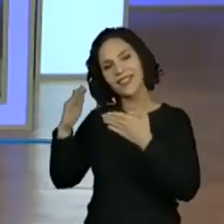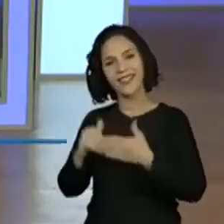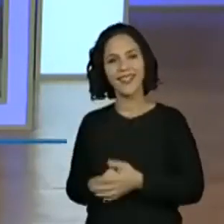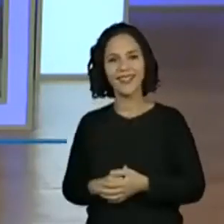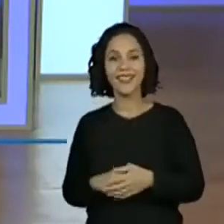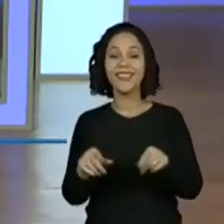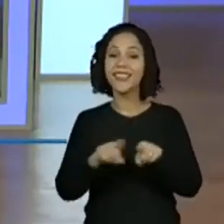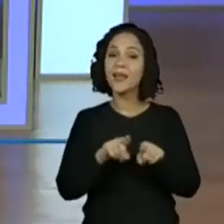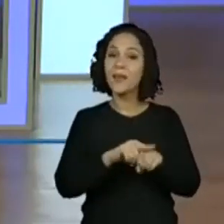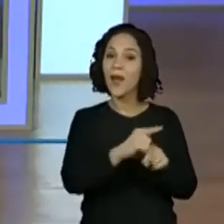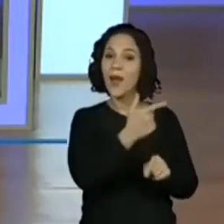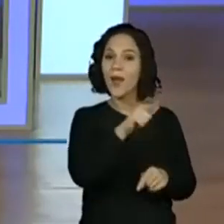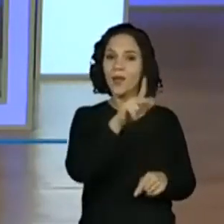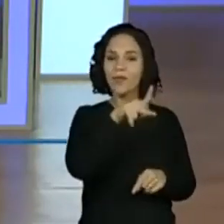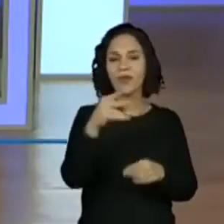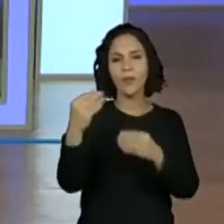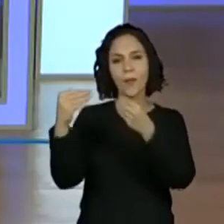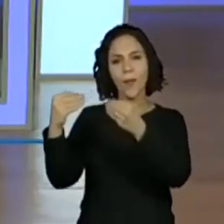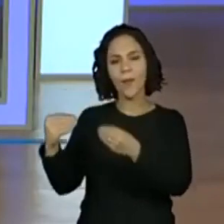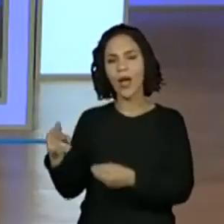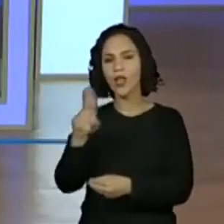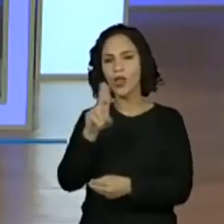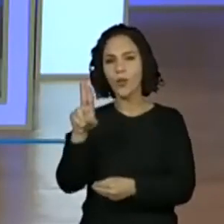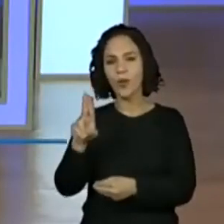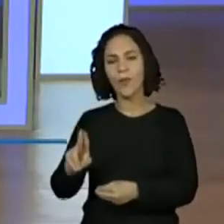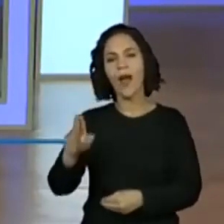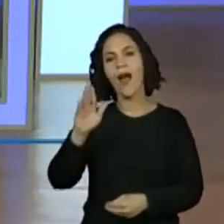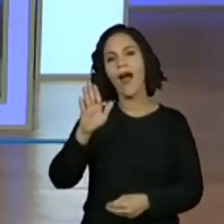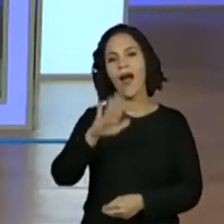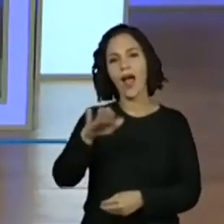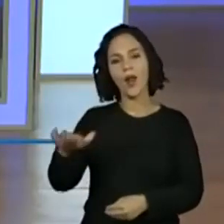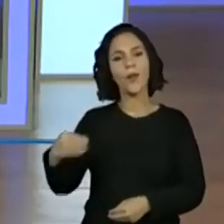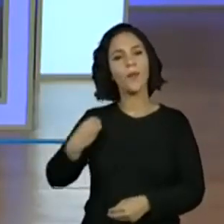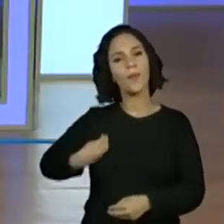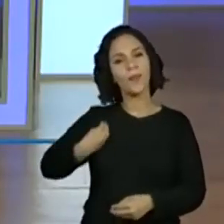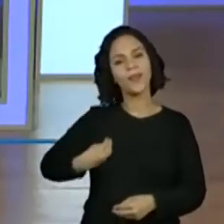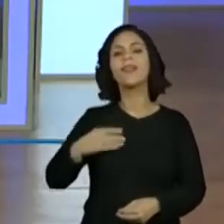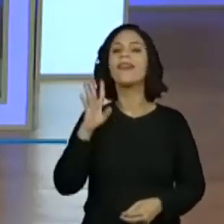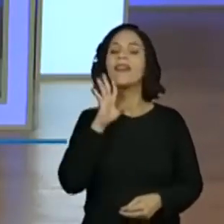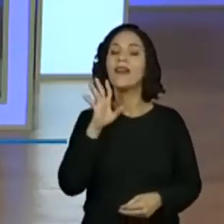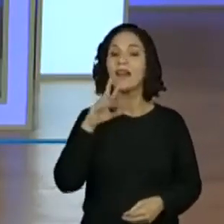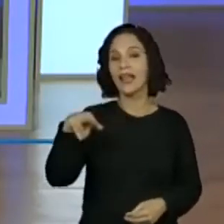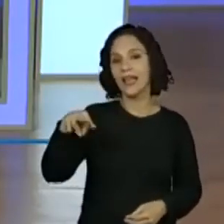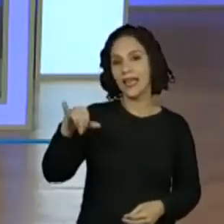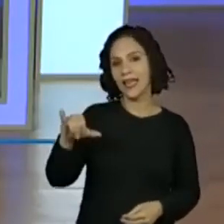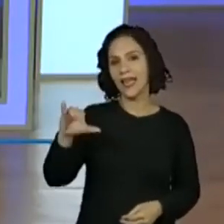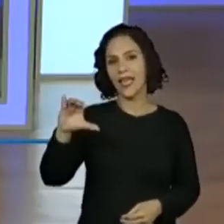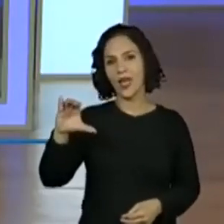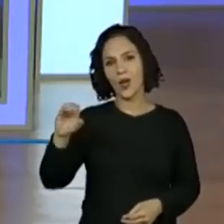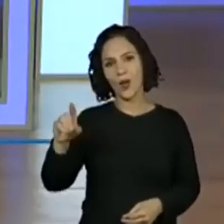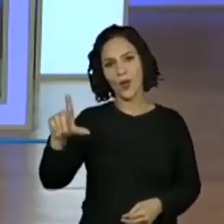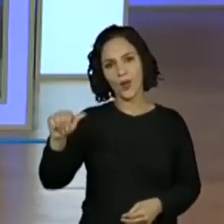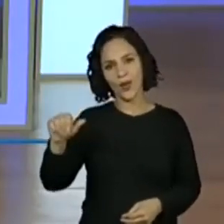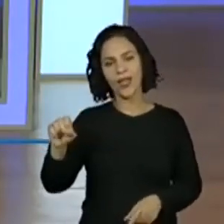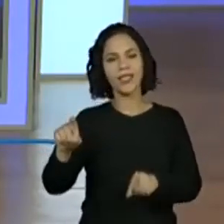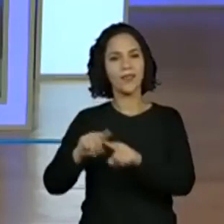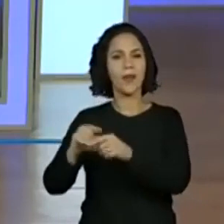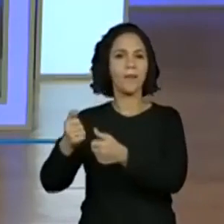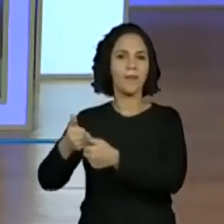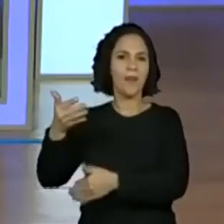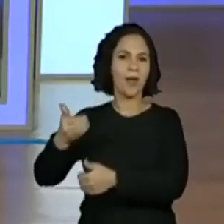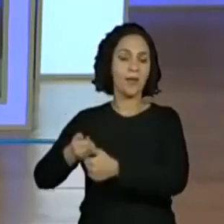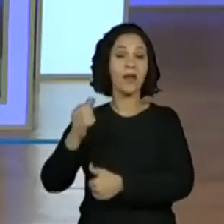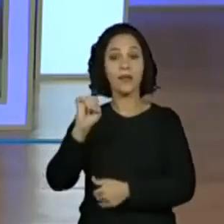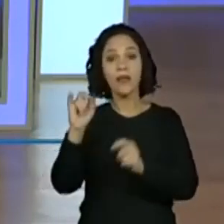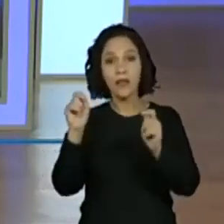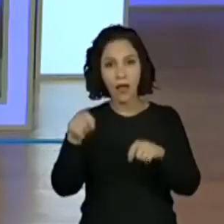Os professores colocando o nome dos alunos que estão presentes, olha só que legal, o Nicolas está participando e vão colocando aí que sempre